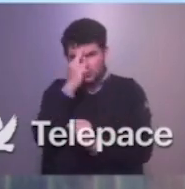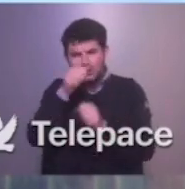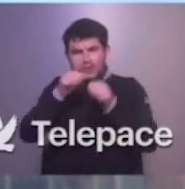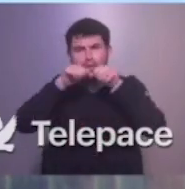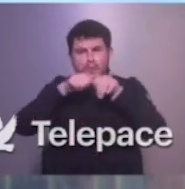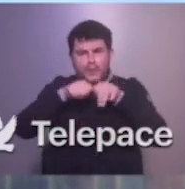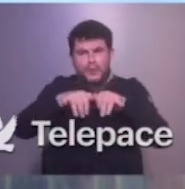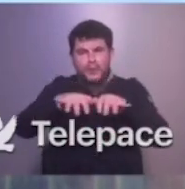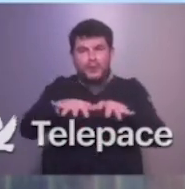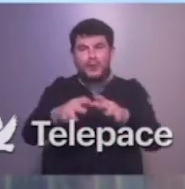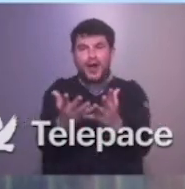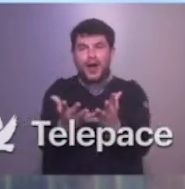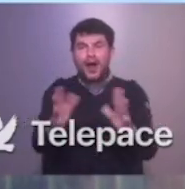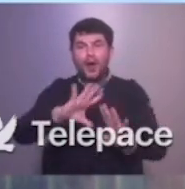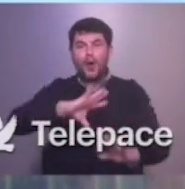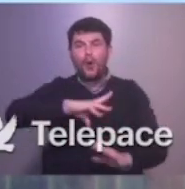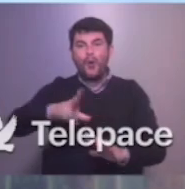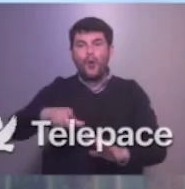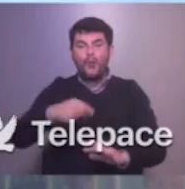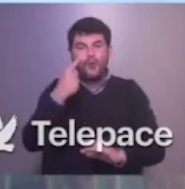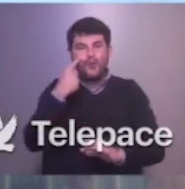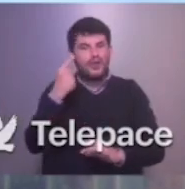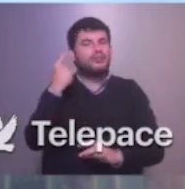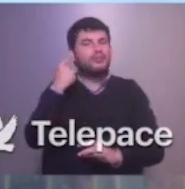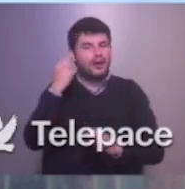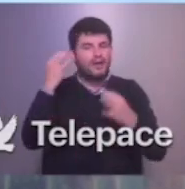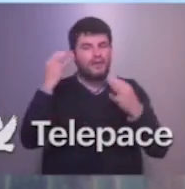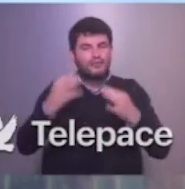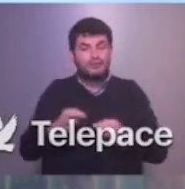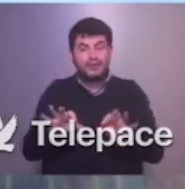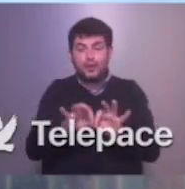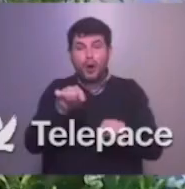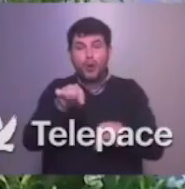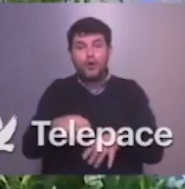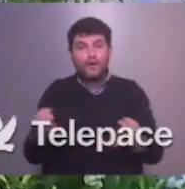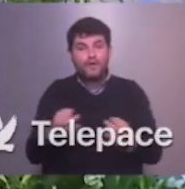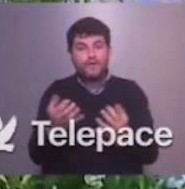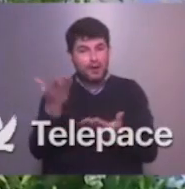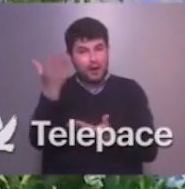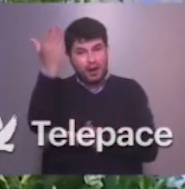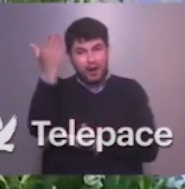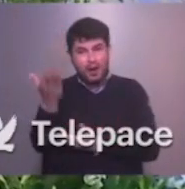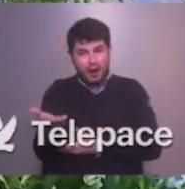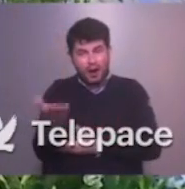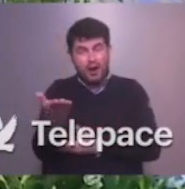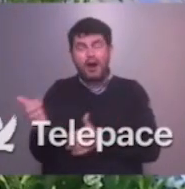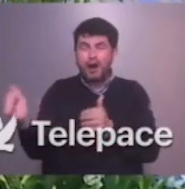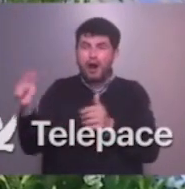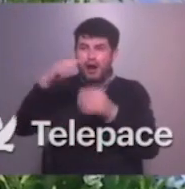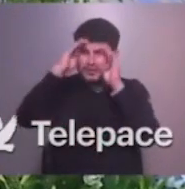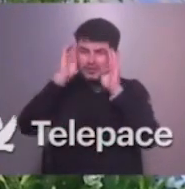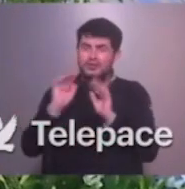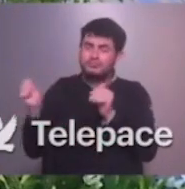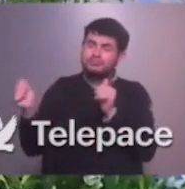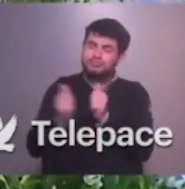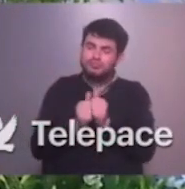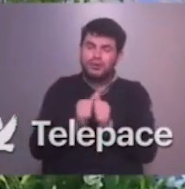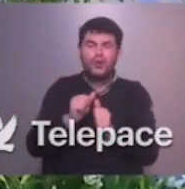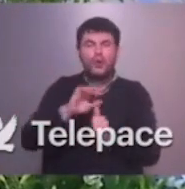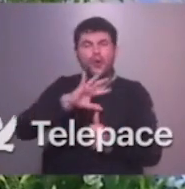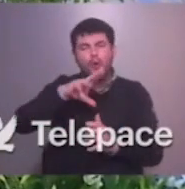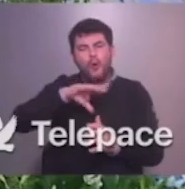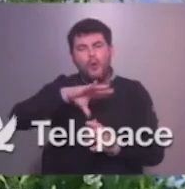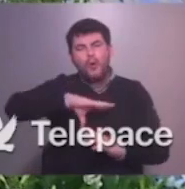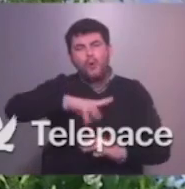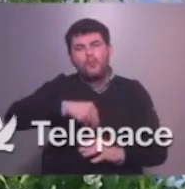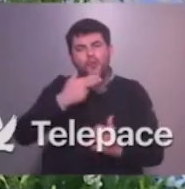Evangelho ao universo do mundo então conhecido, como hoje ela continua a acompanhar-nos no mundo